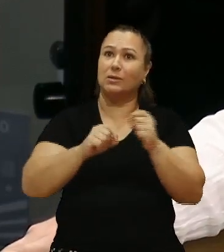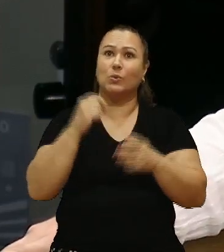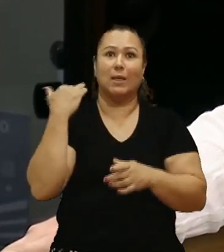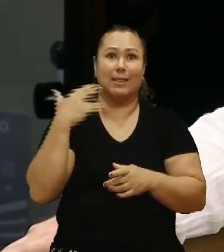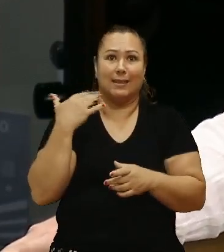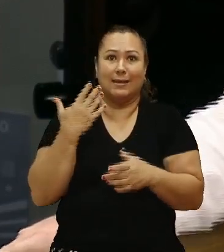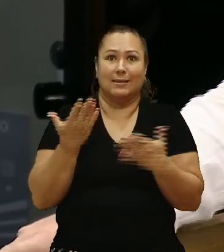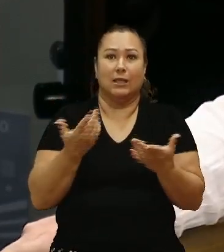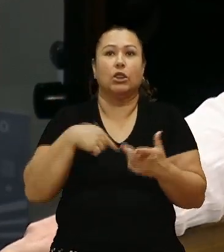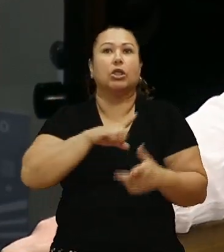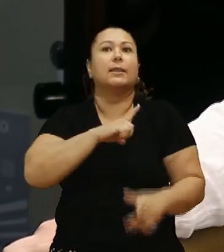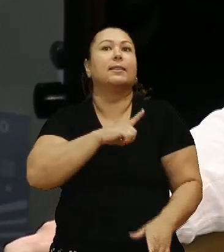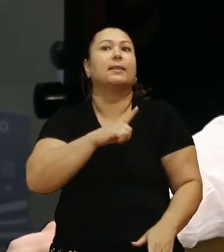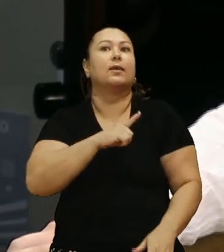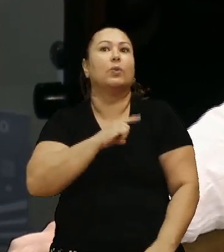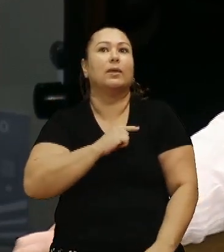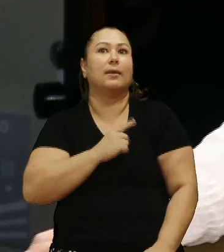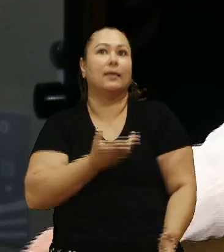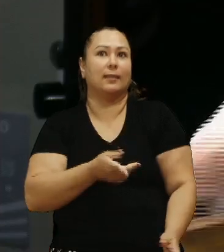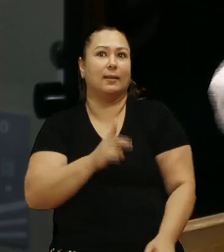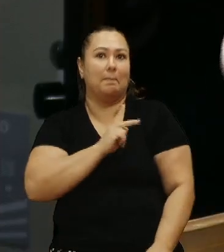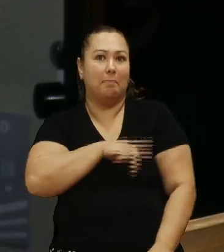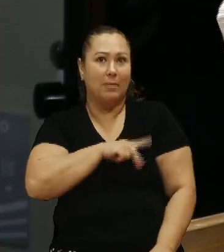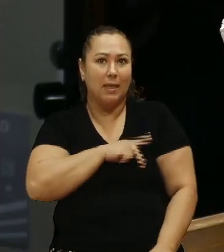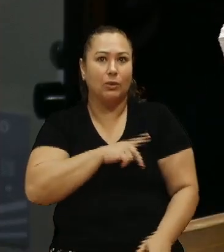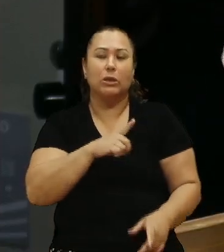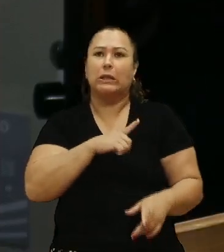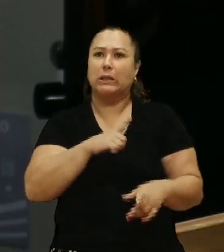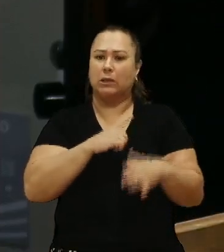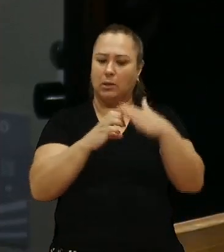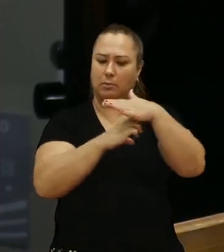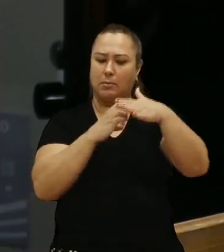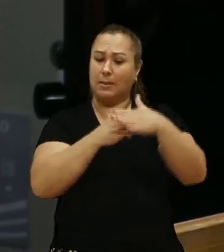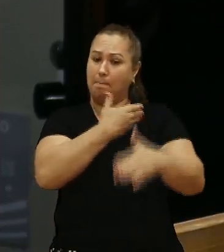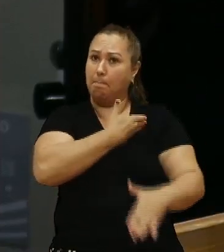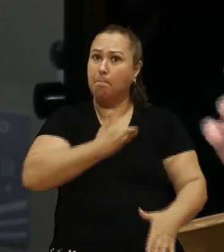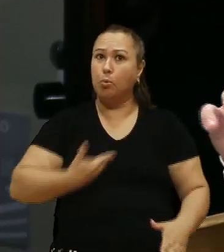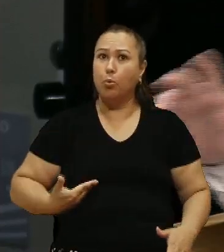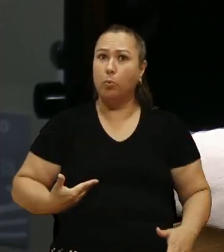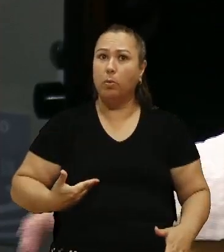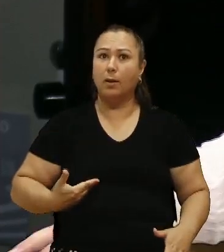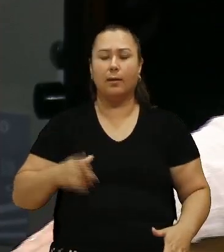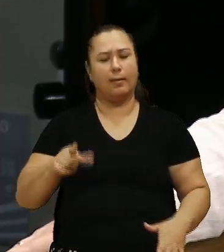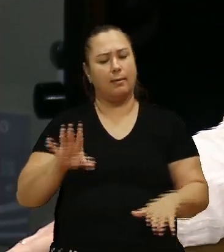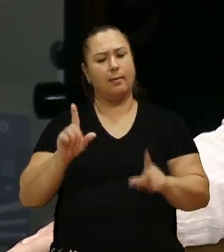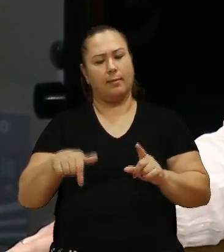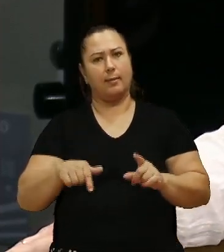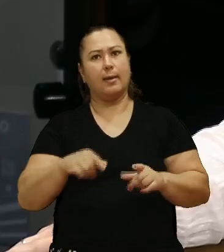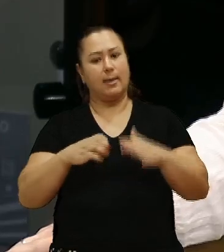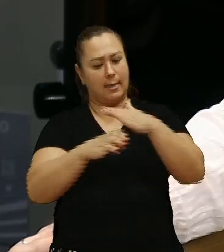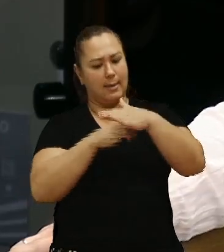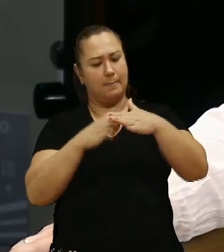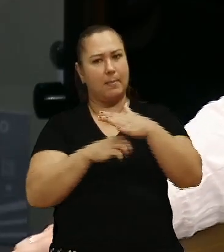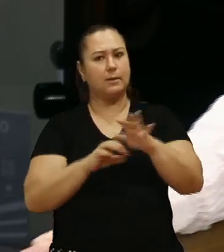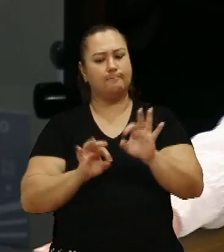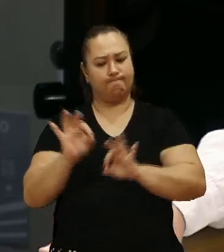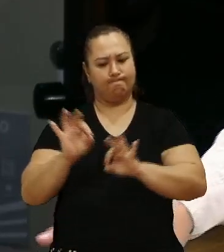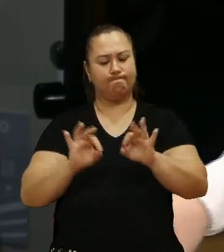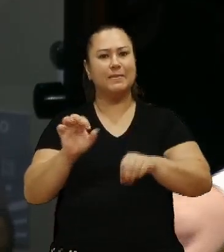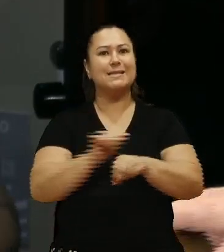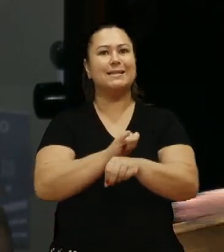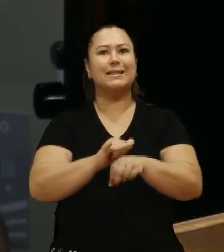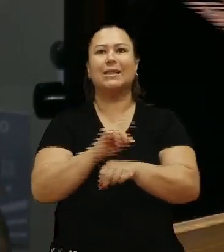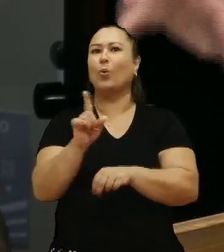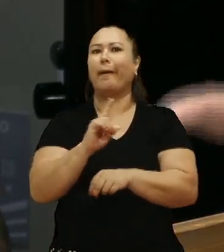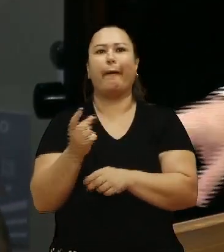nós temos, vereador Pedro, uma empresa pública, nós temos uma empresa pública por ela ser uma empresa estratégica. Não é uma questão de